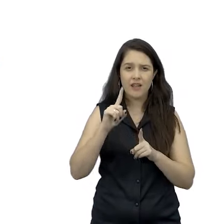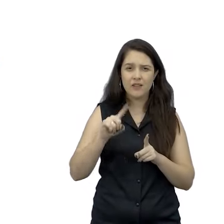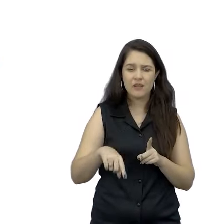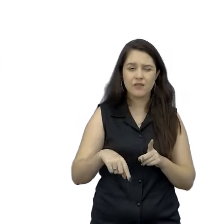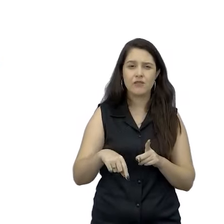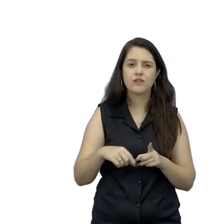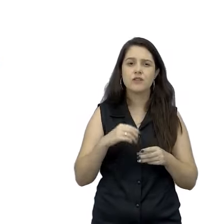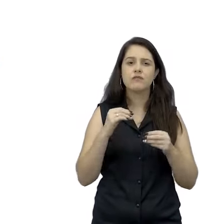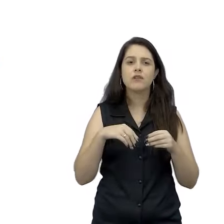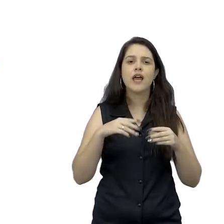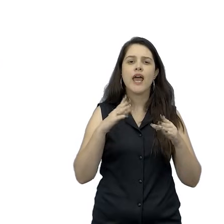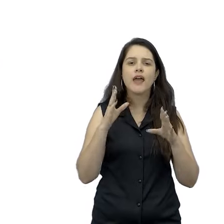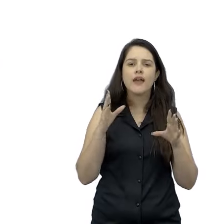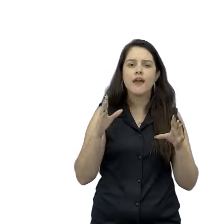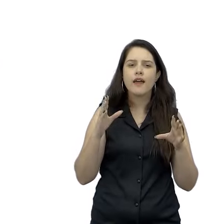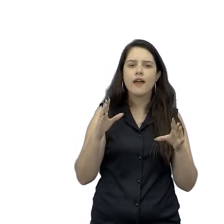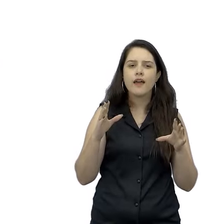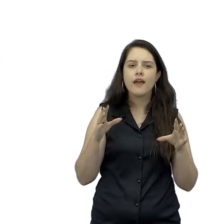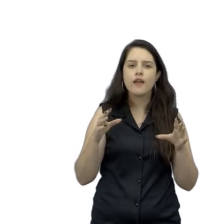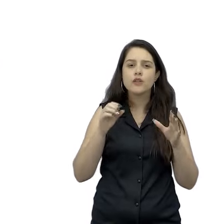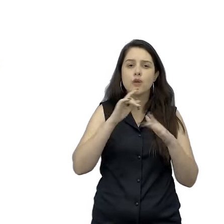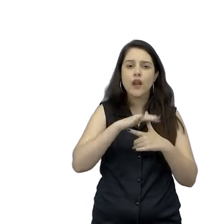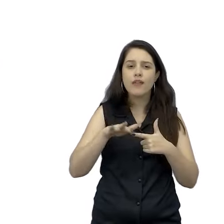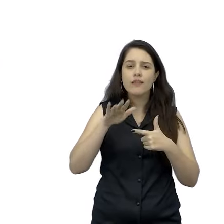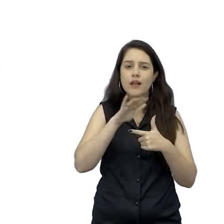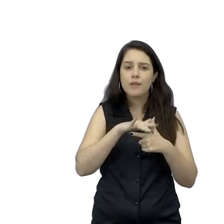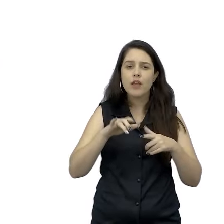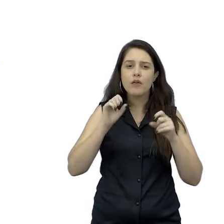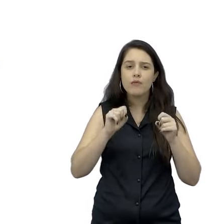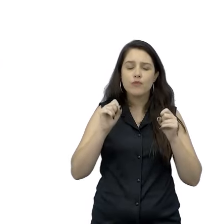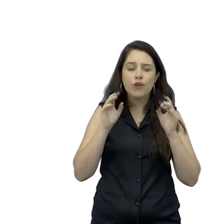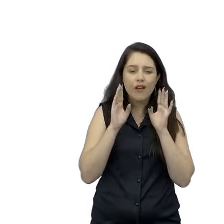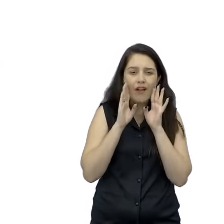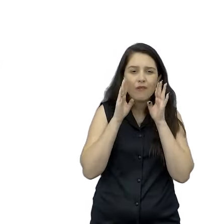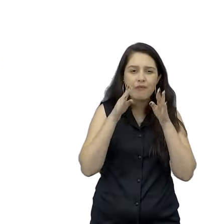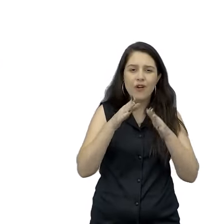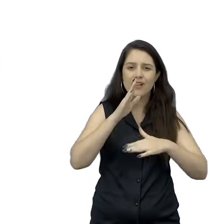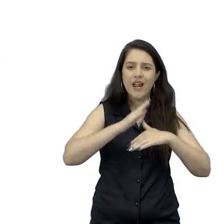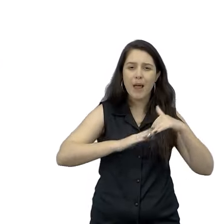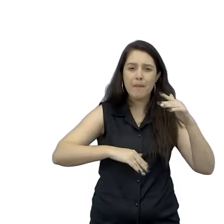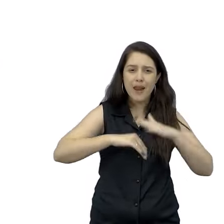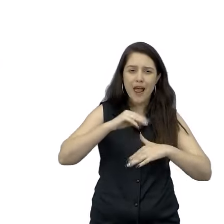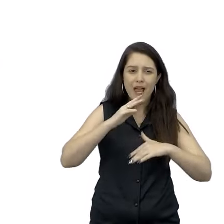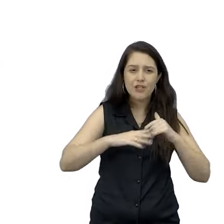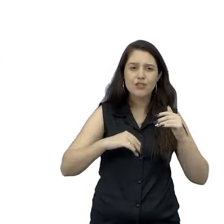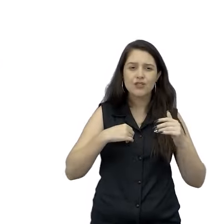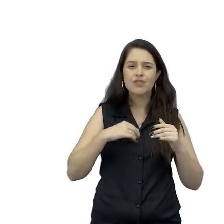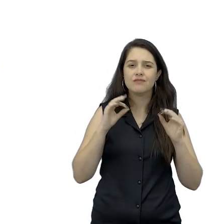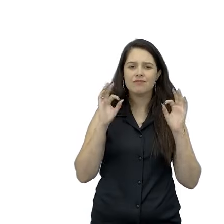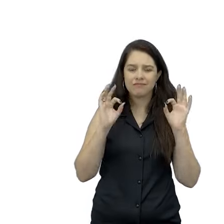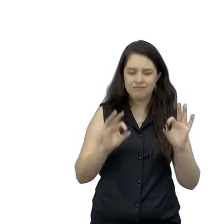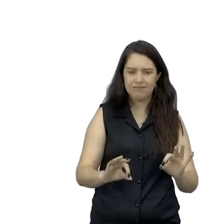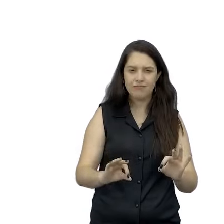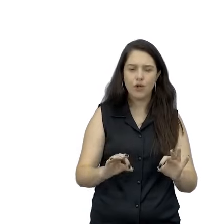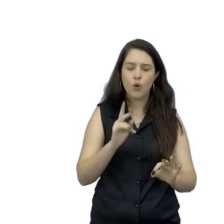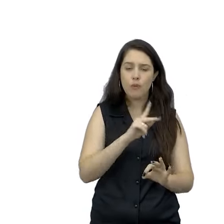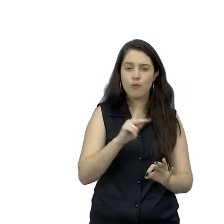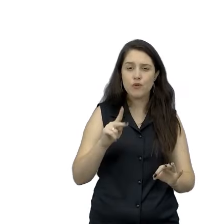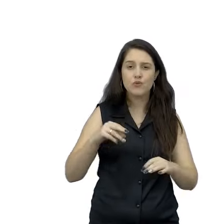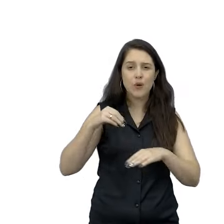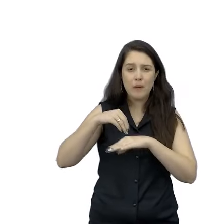de uma concepção em que o letramento ele pertence ao quê? Às práticas sociais de leitura e escrita, ou seja, aquilo que o professor